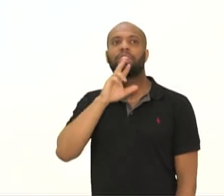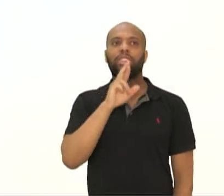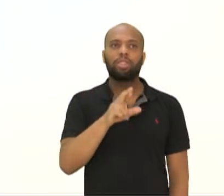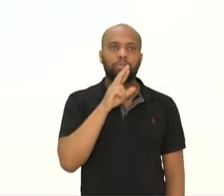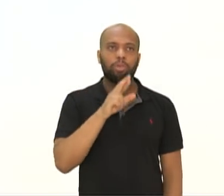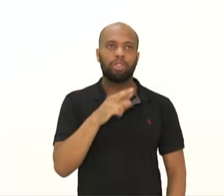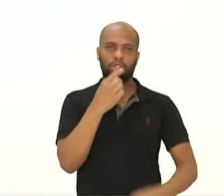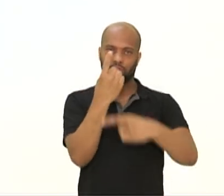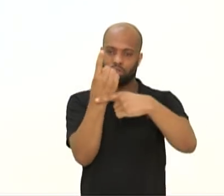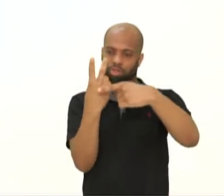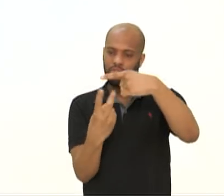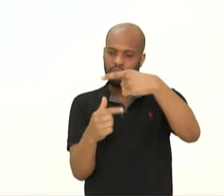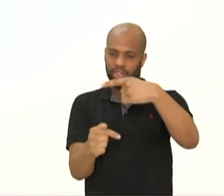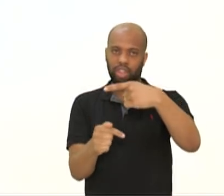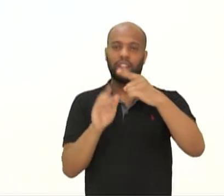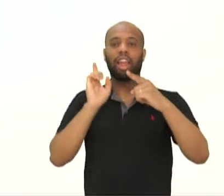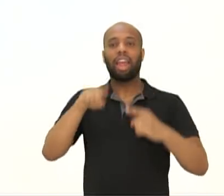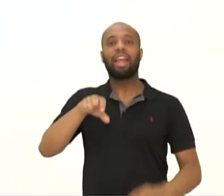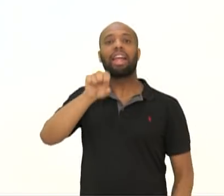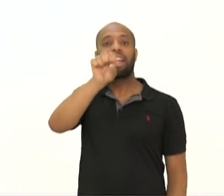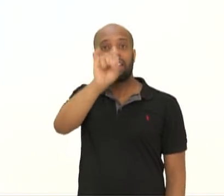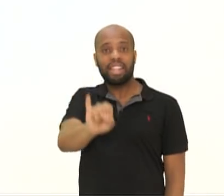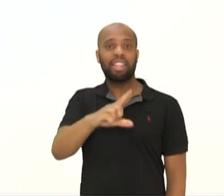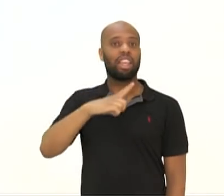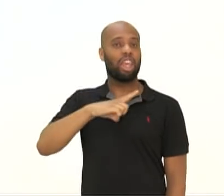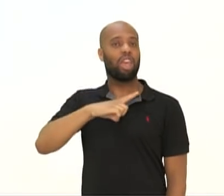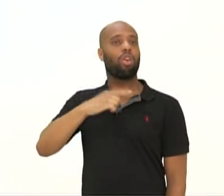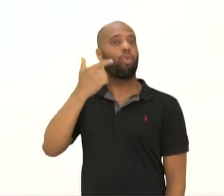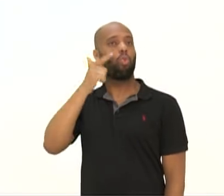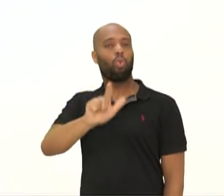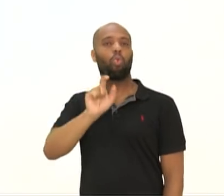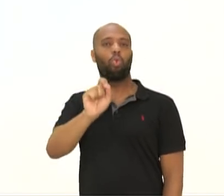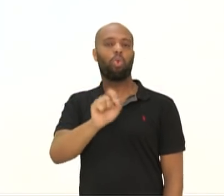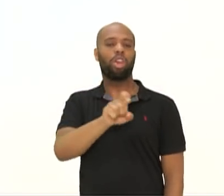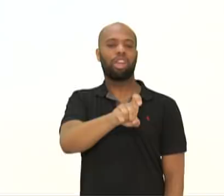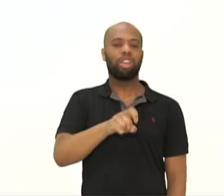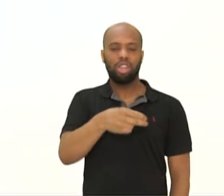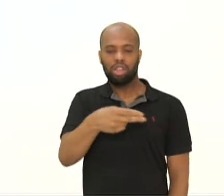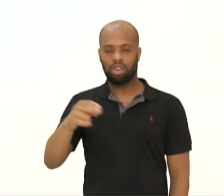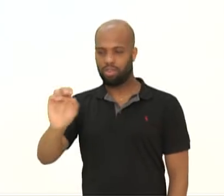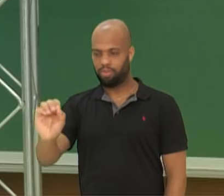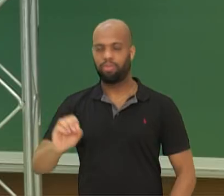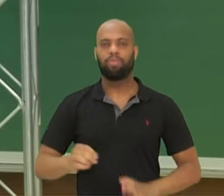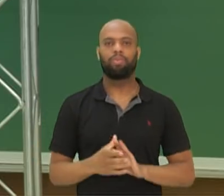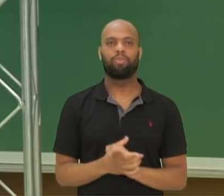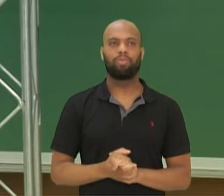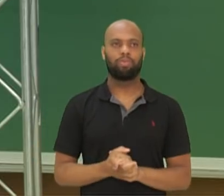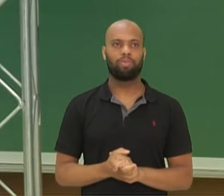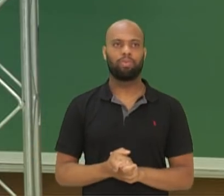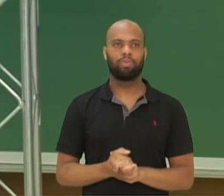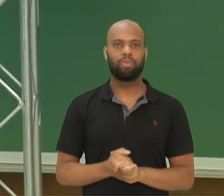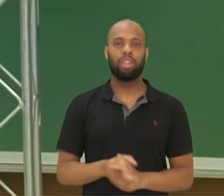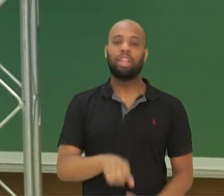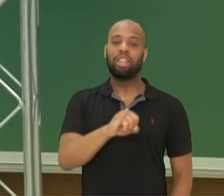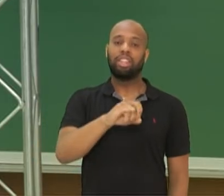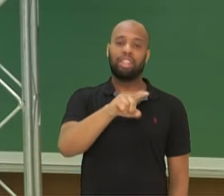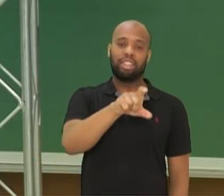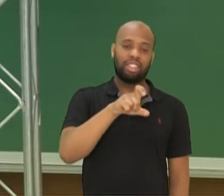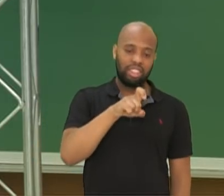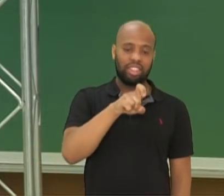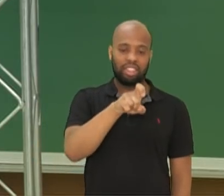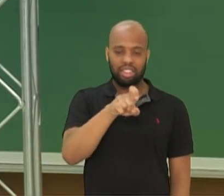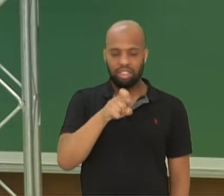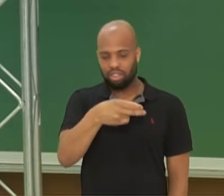resultado de 1 sobre 27 é o x valendo 0. Para x igual a 0, a